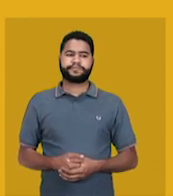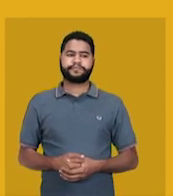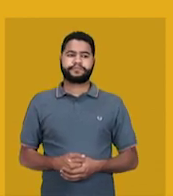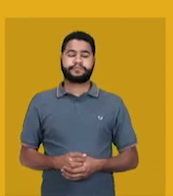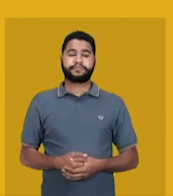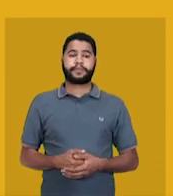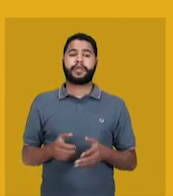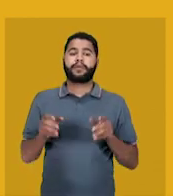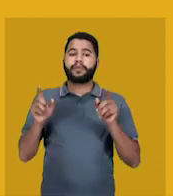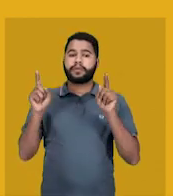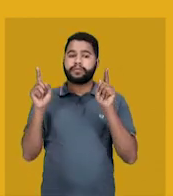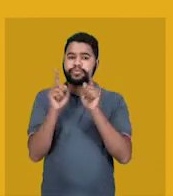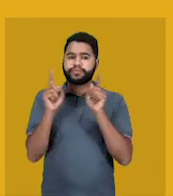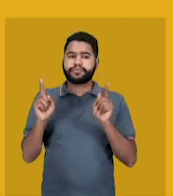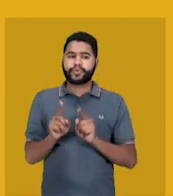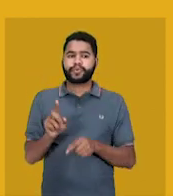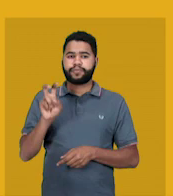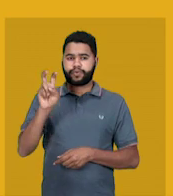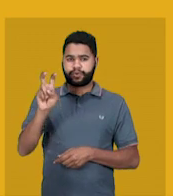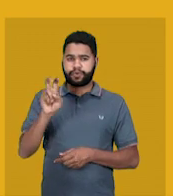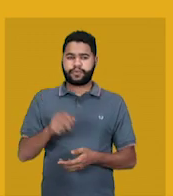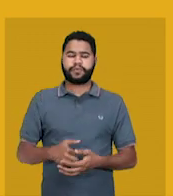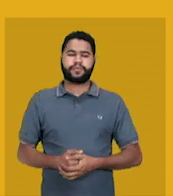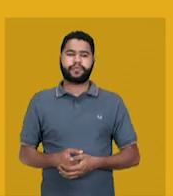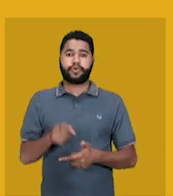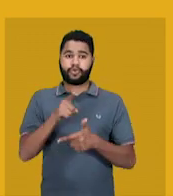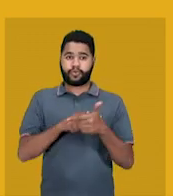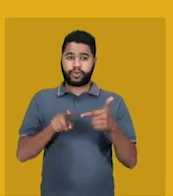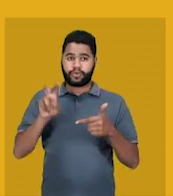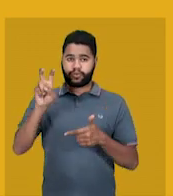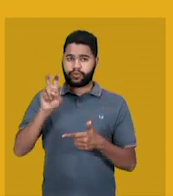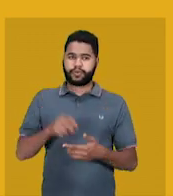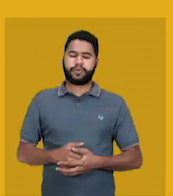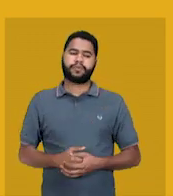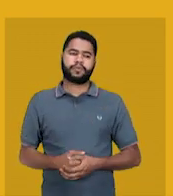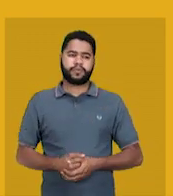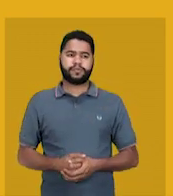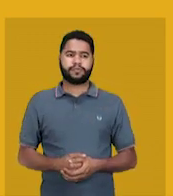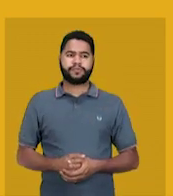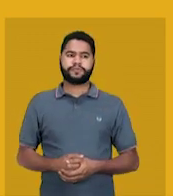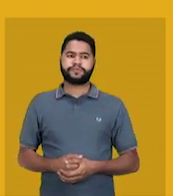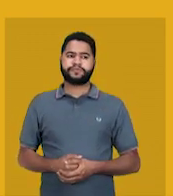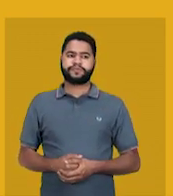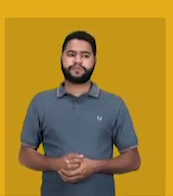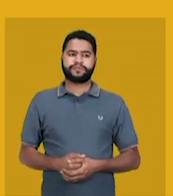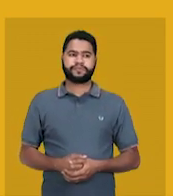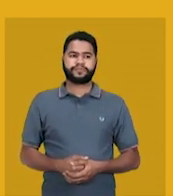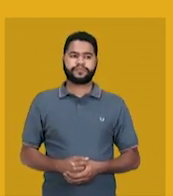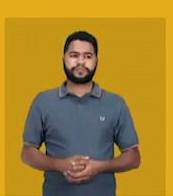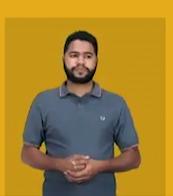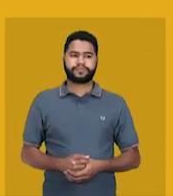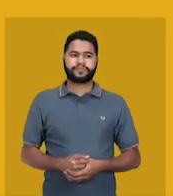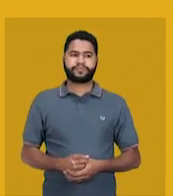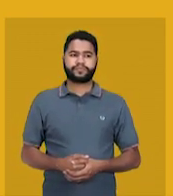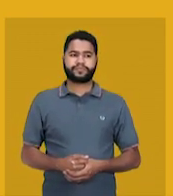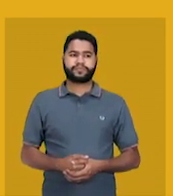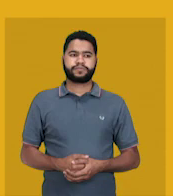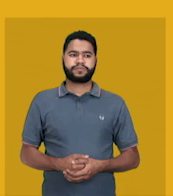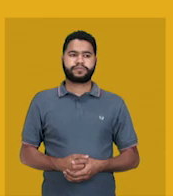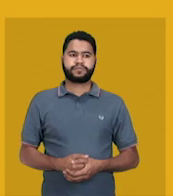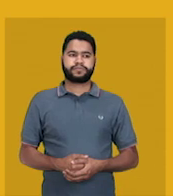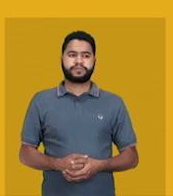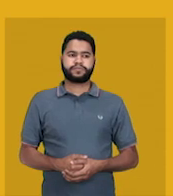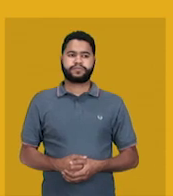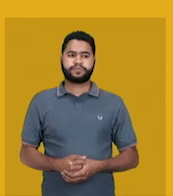eu vou fazer a simplificação aqui por cinco né então 275 dividido por